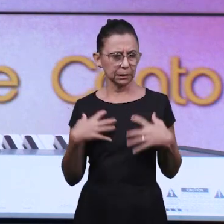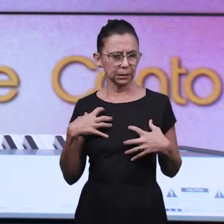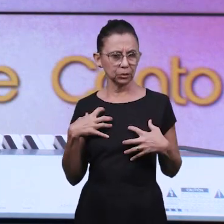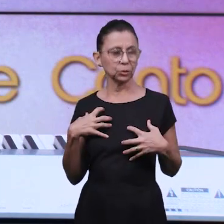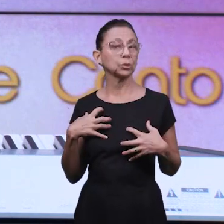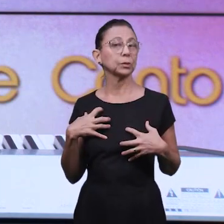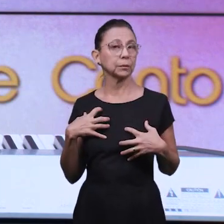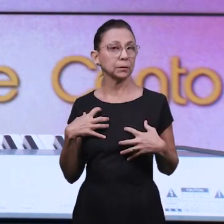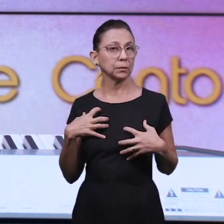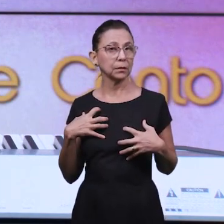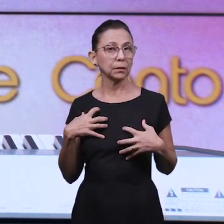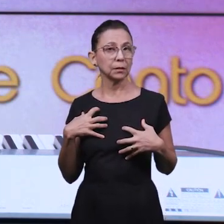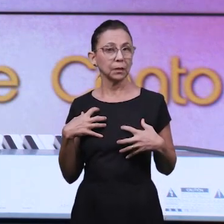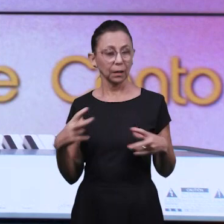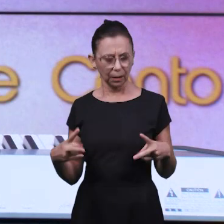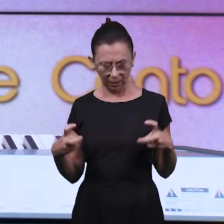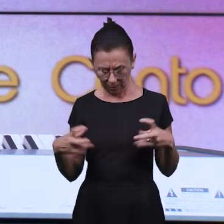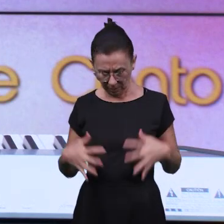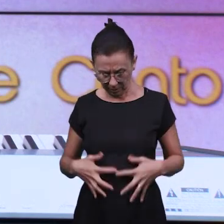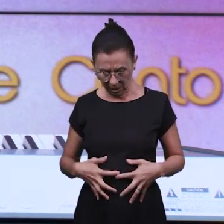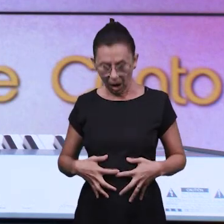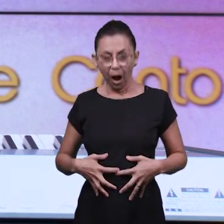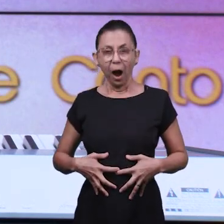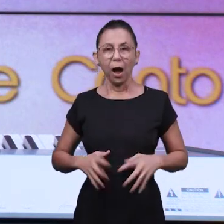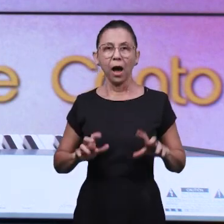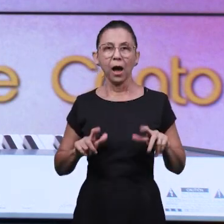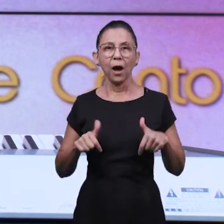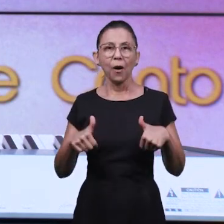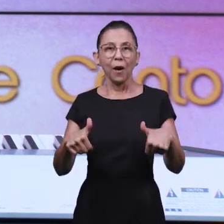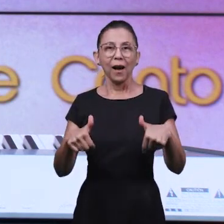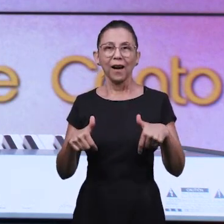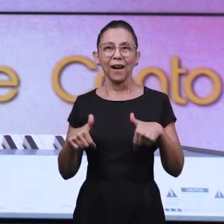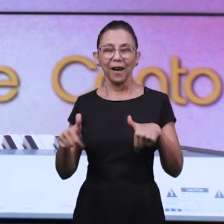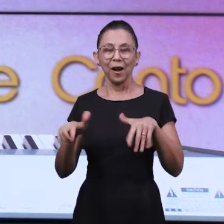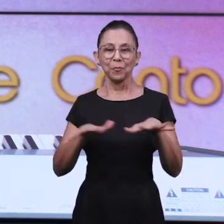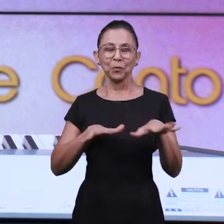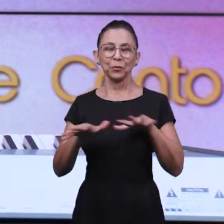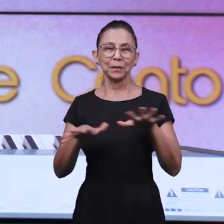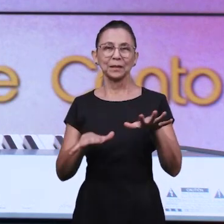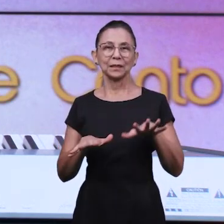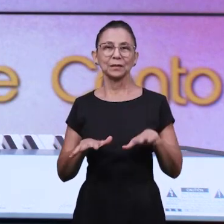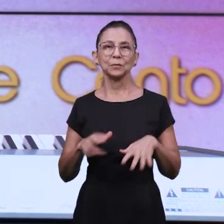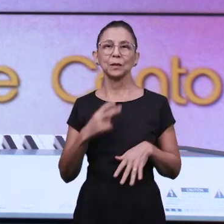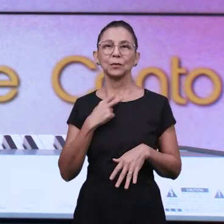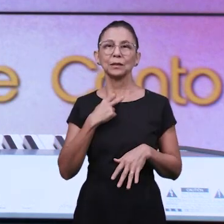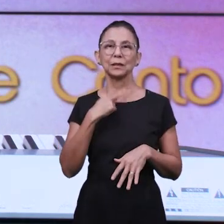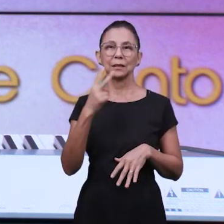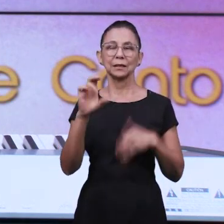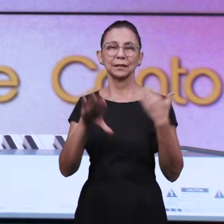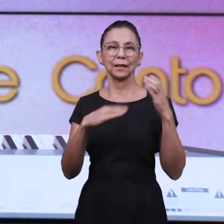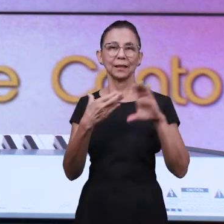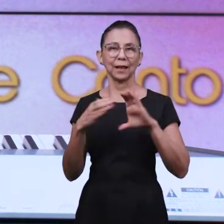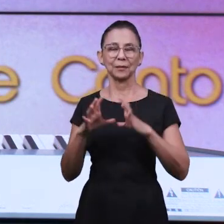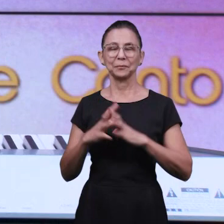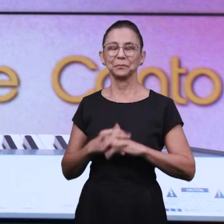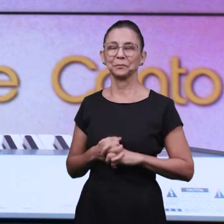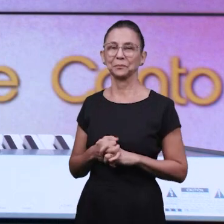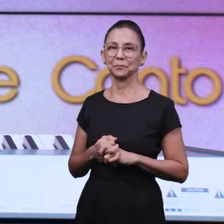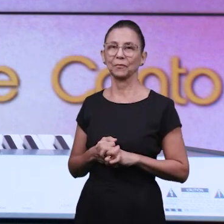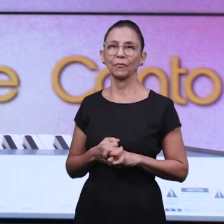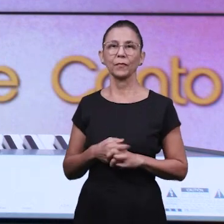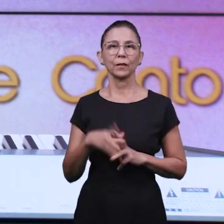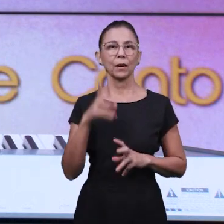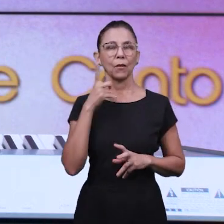nosso corpo que tudo isso está se ativando para que eu possa cantar. Então vamos retomar